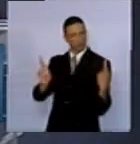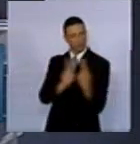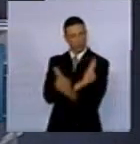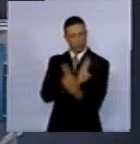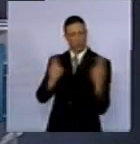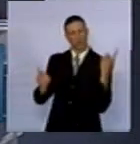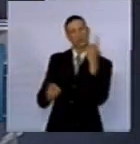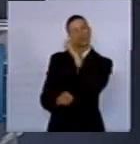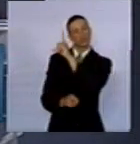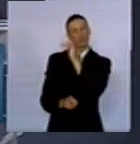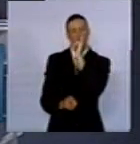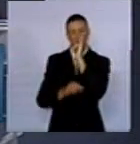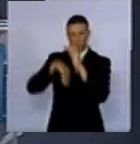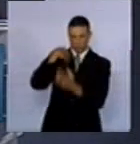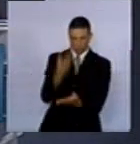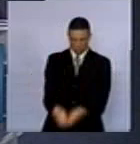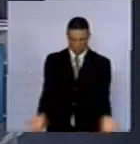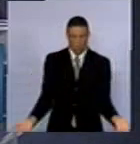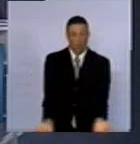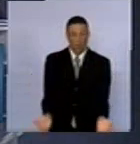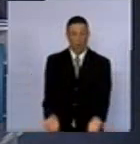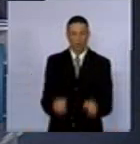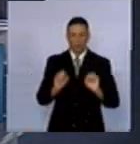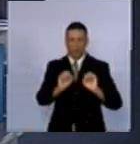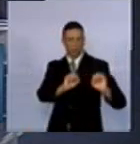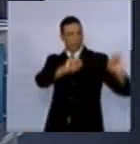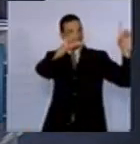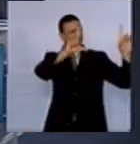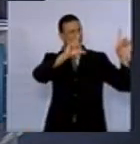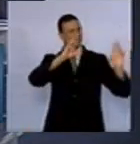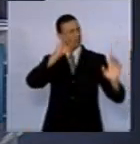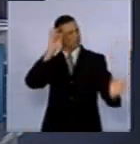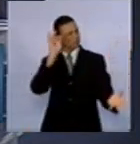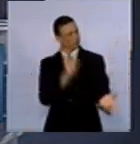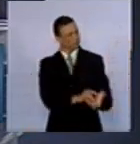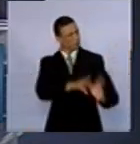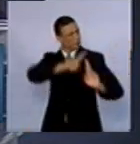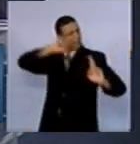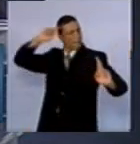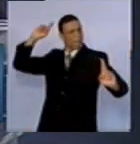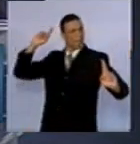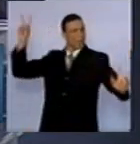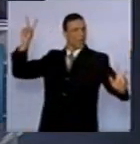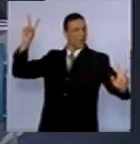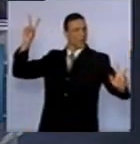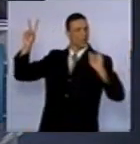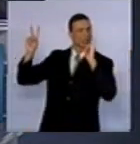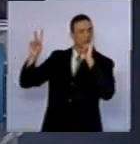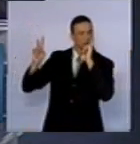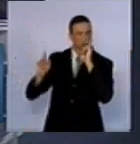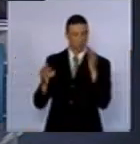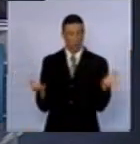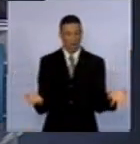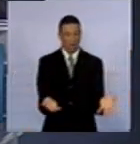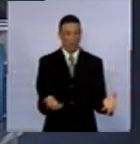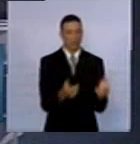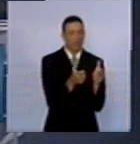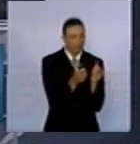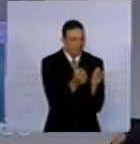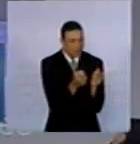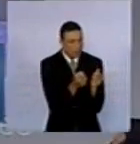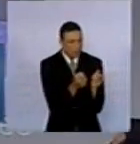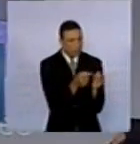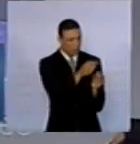é hoje nós temos uma realidade bem diferente eu consigo através por exemplo de um videogame